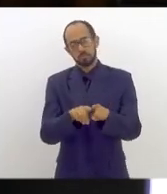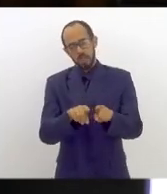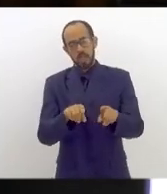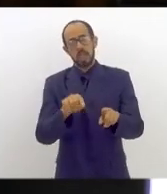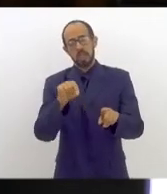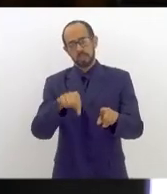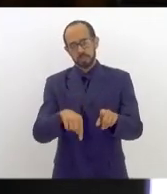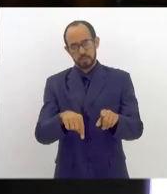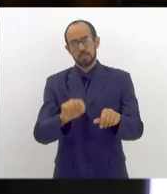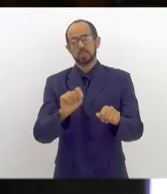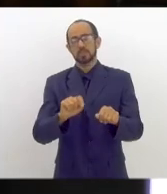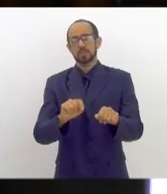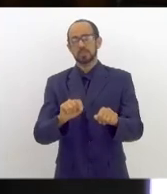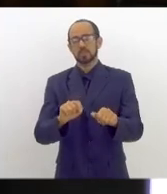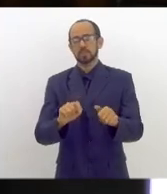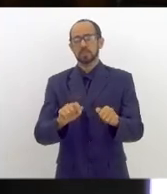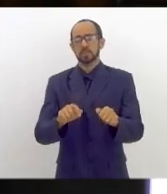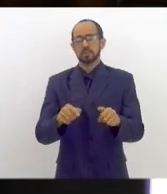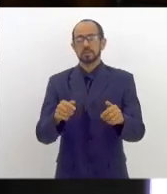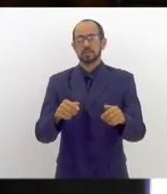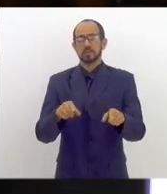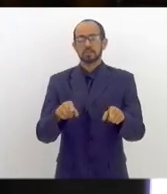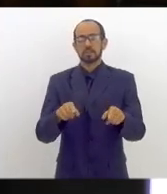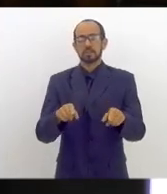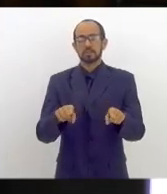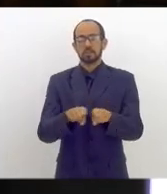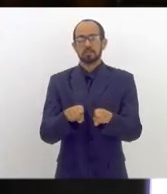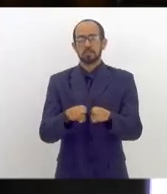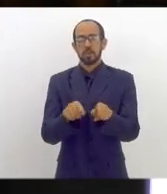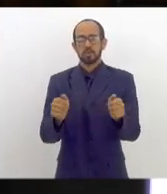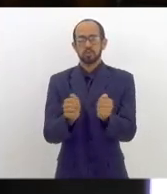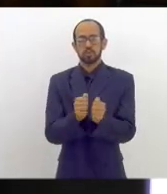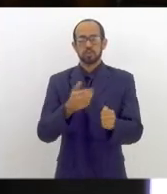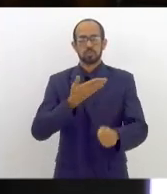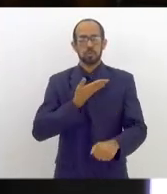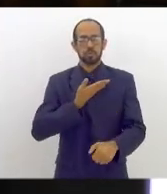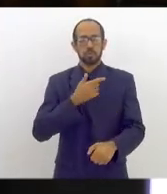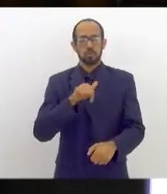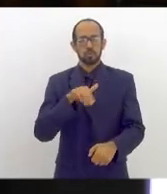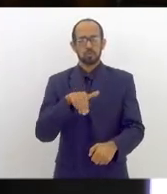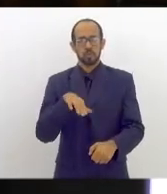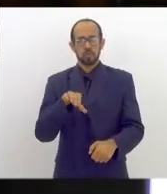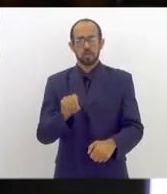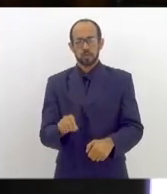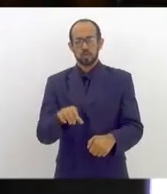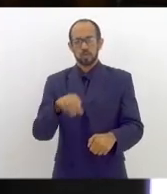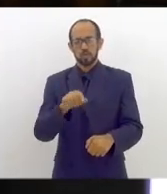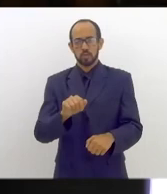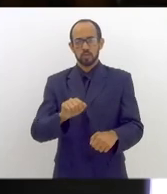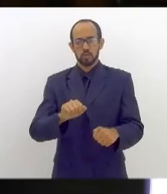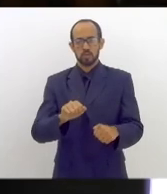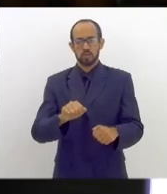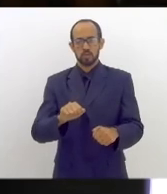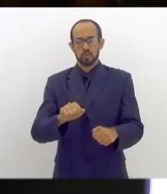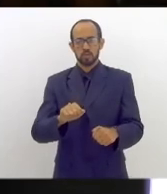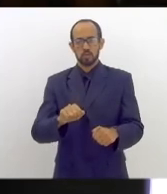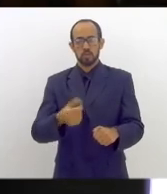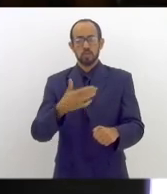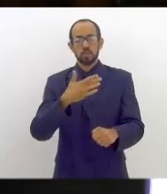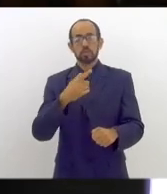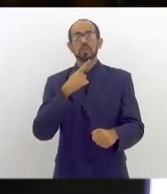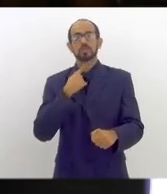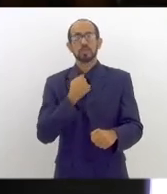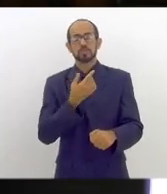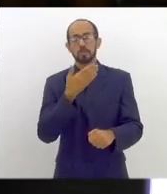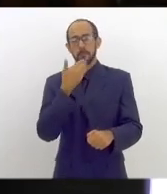aqui através do meu amigo Luciano Barreto um grande beijo e desejo de